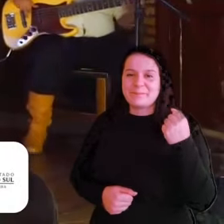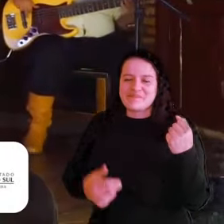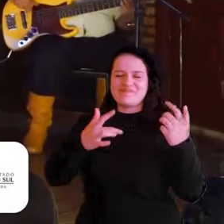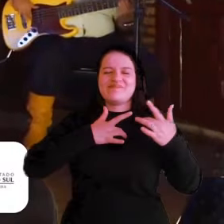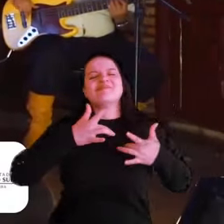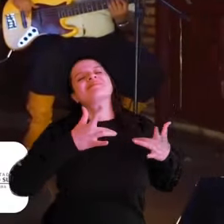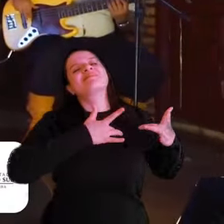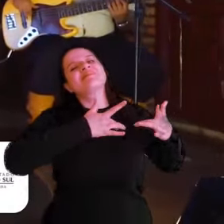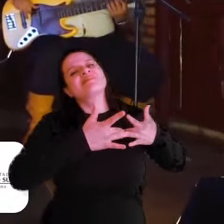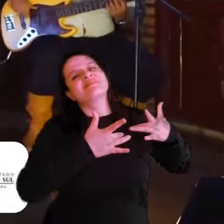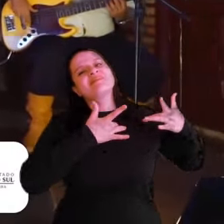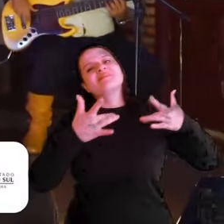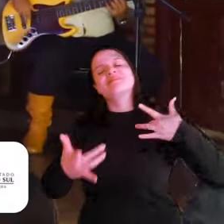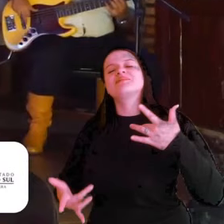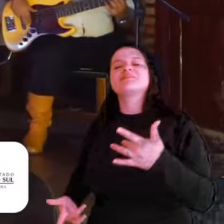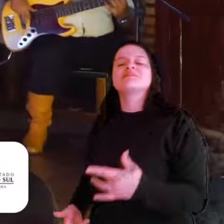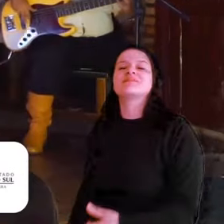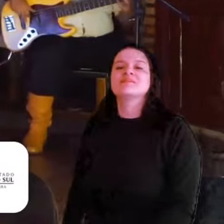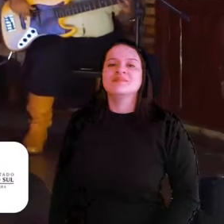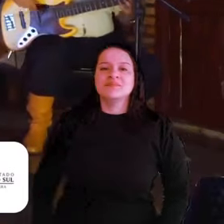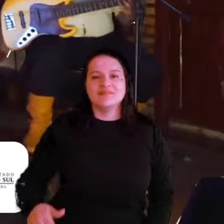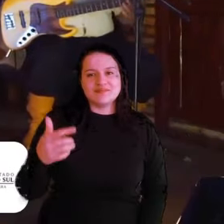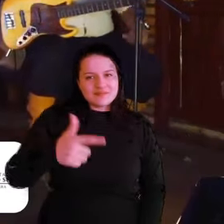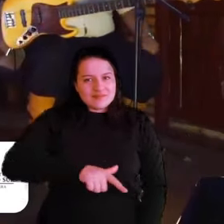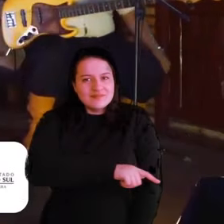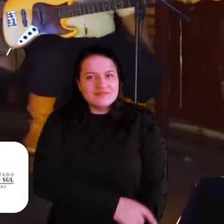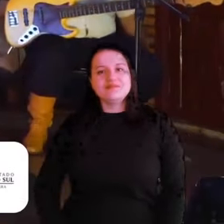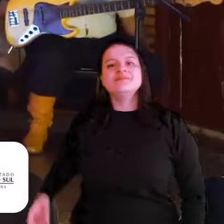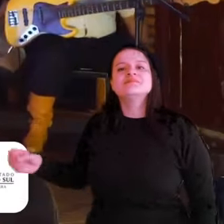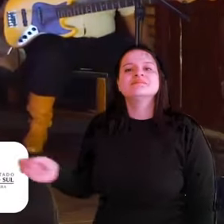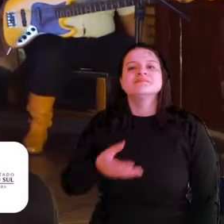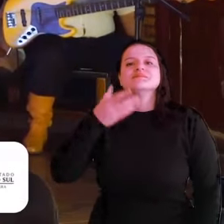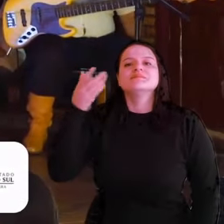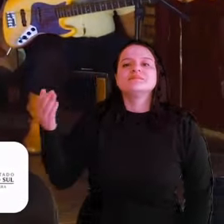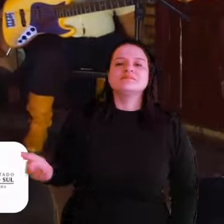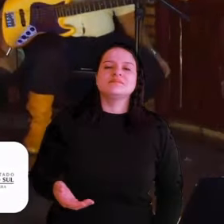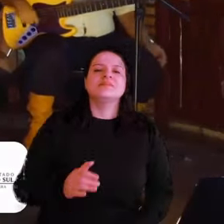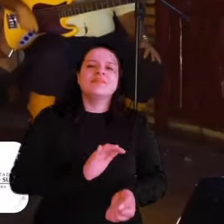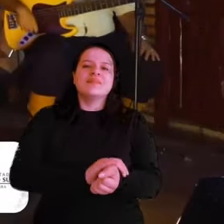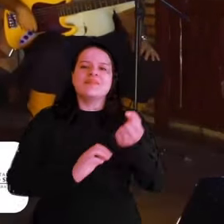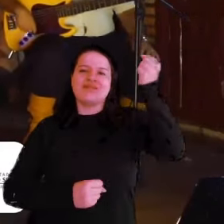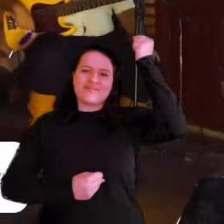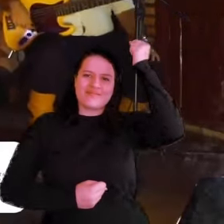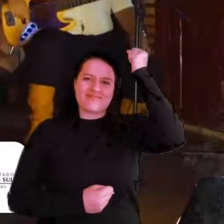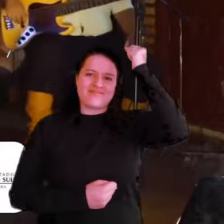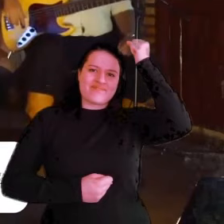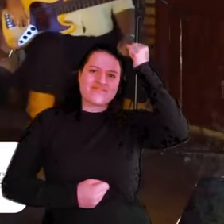Ô, paixão. Mais uma novinha, novinha. Maninha de Fandango